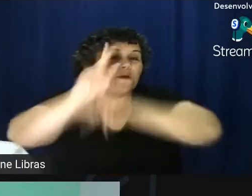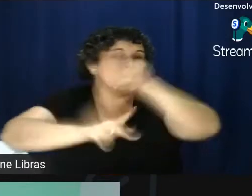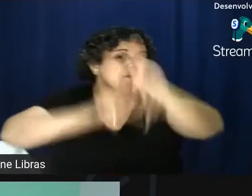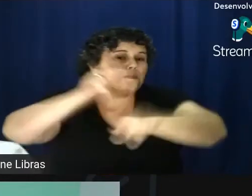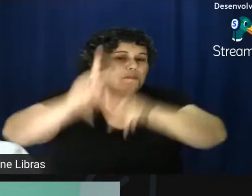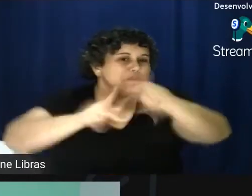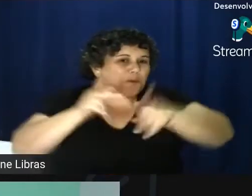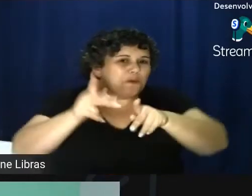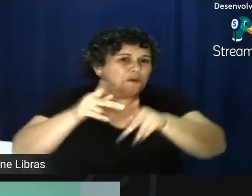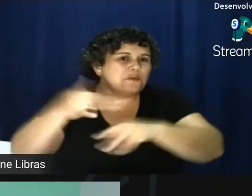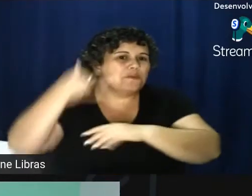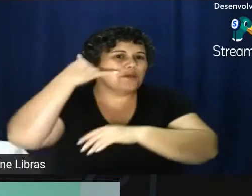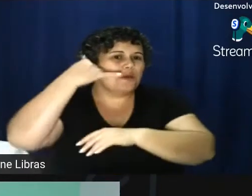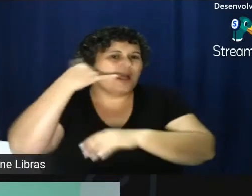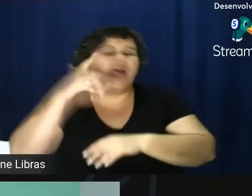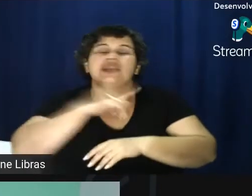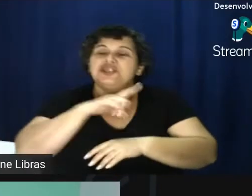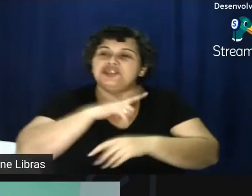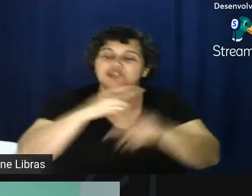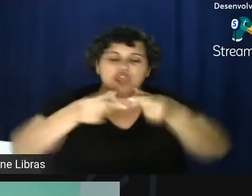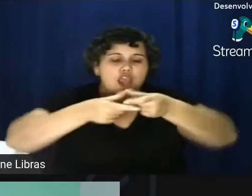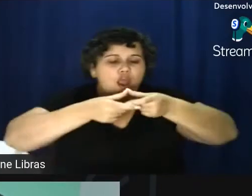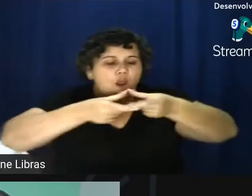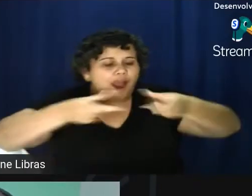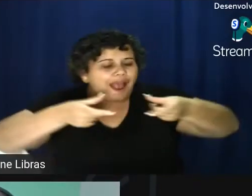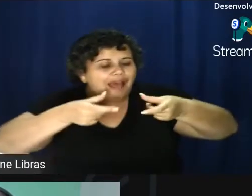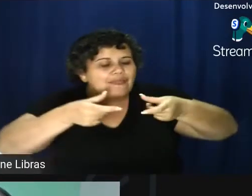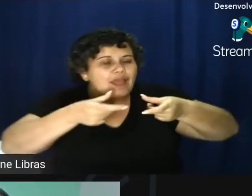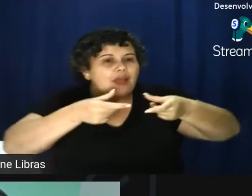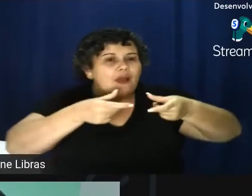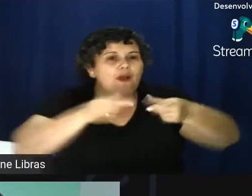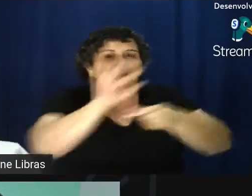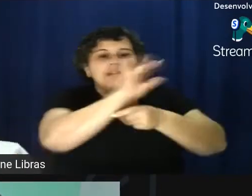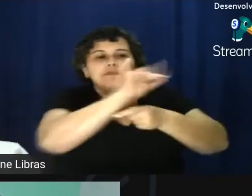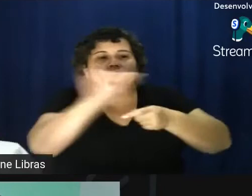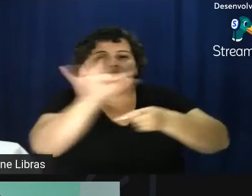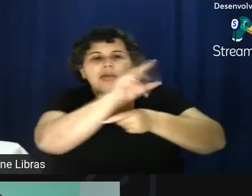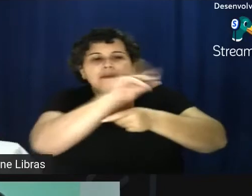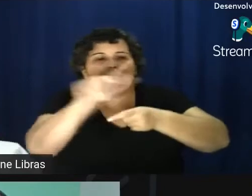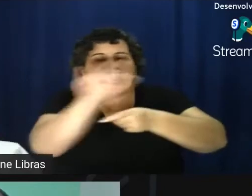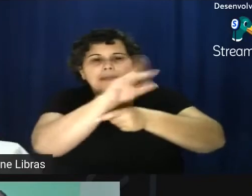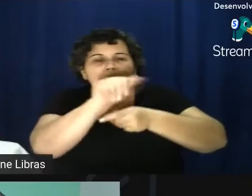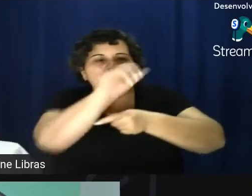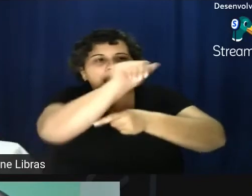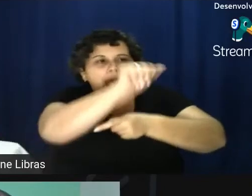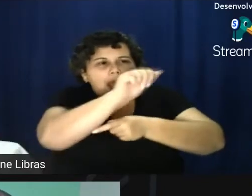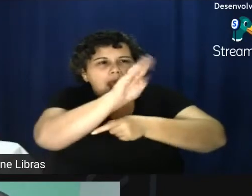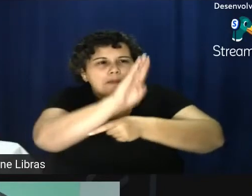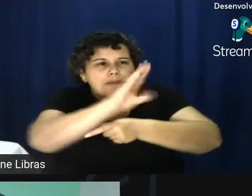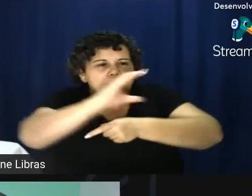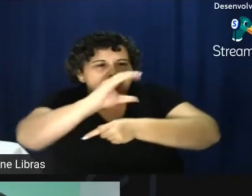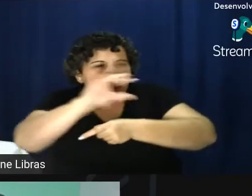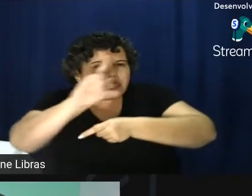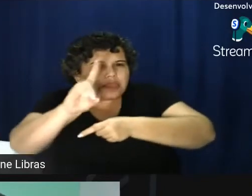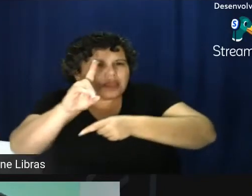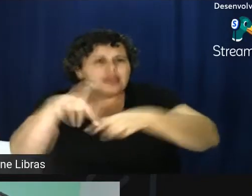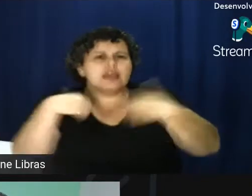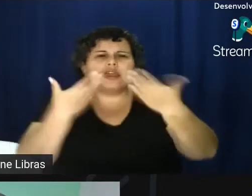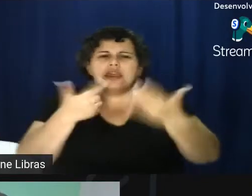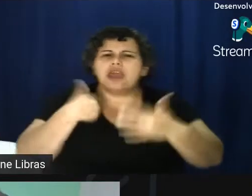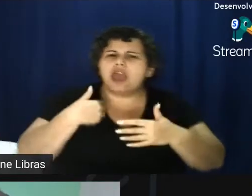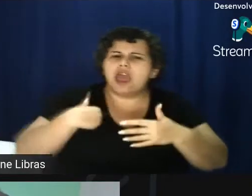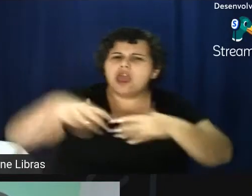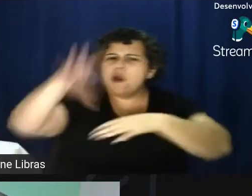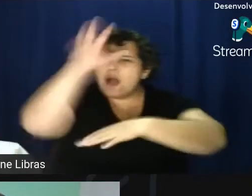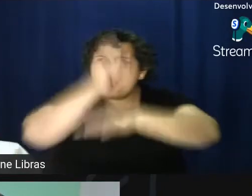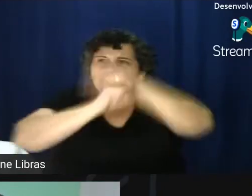um alfabeto manual. E eu estava aprendendo as palavras, as letras, e começava a soletrar junto,